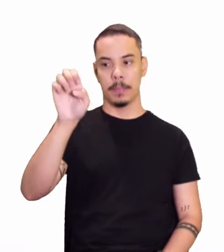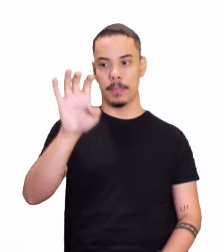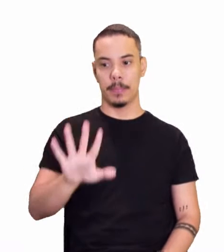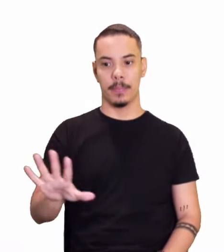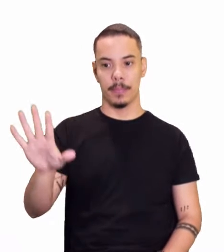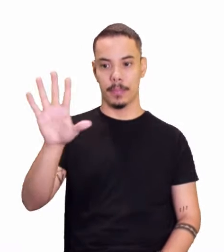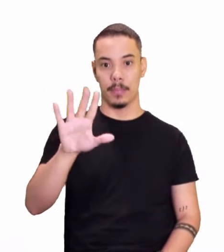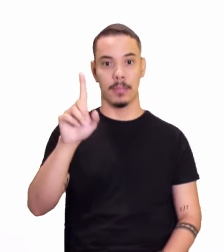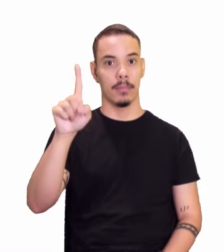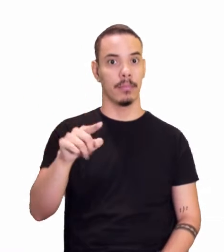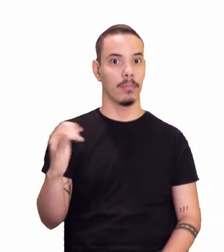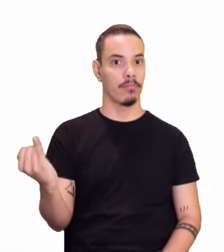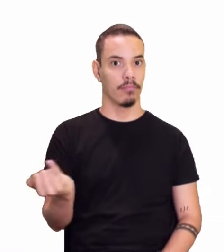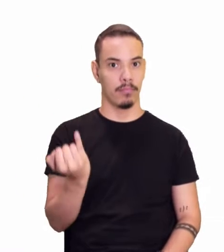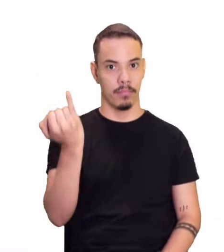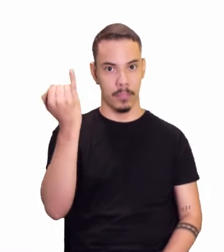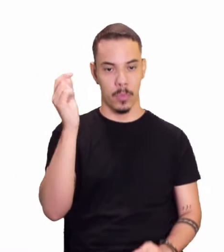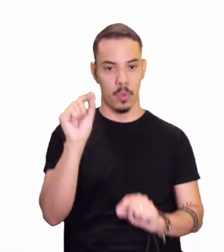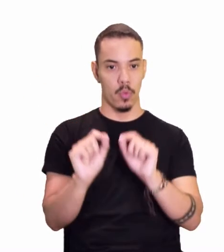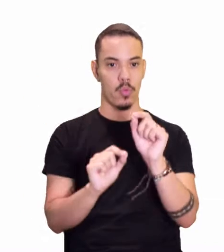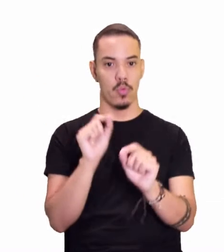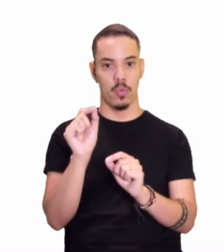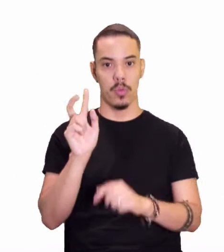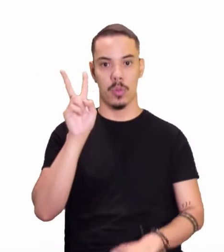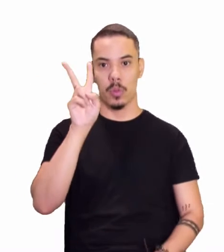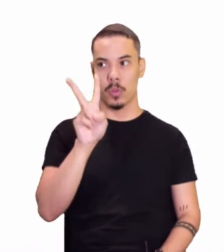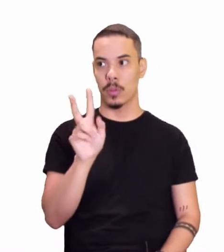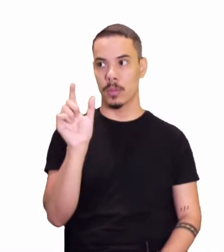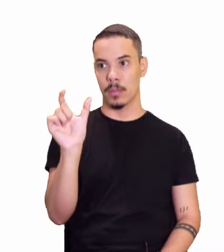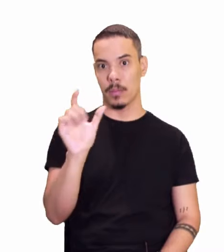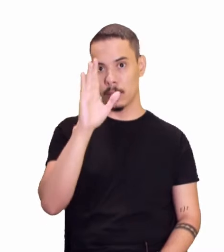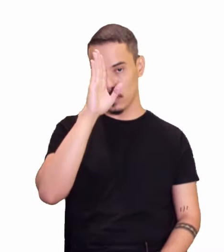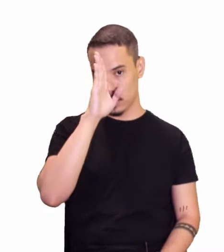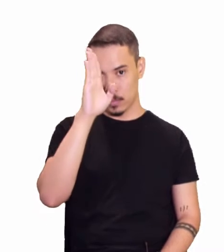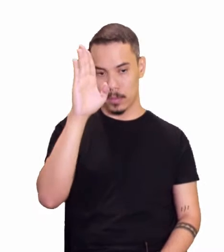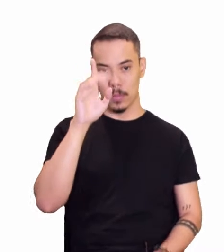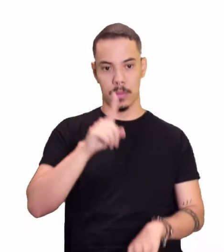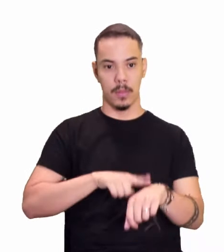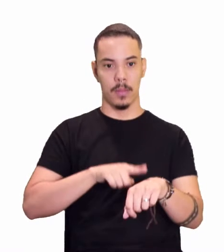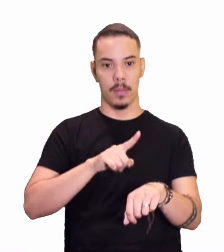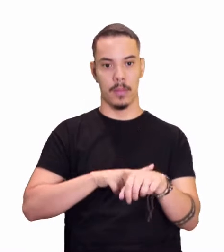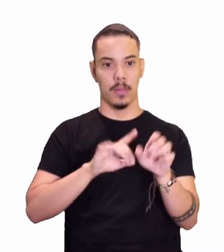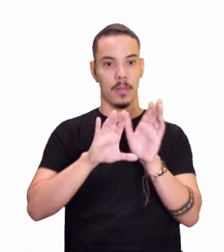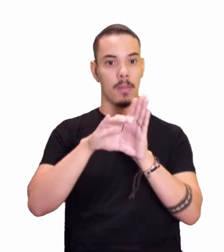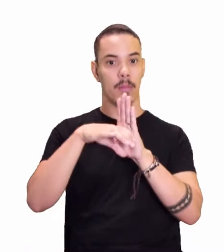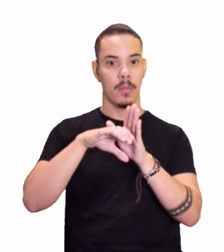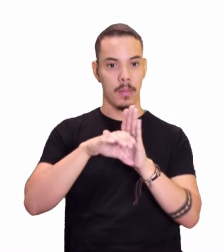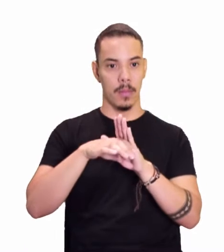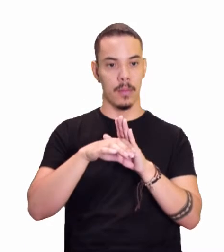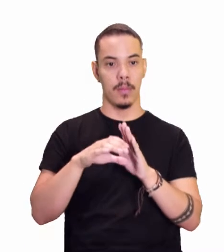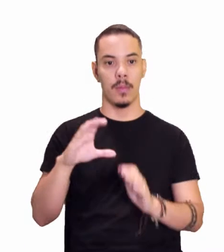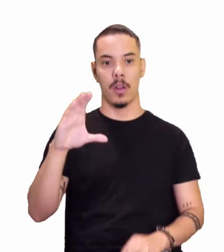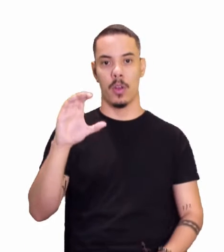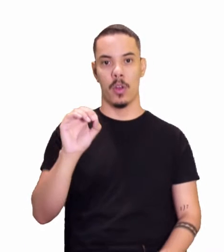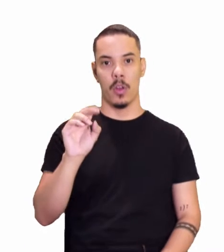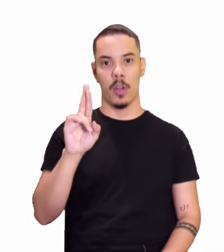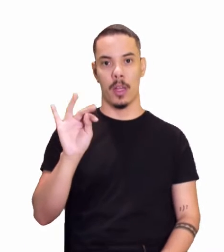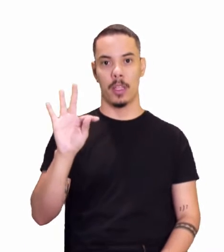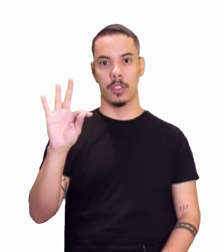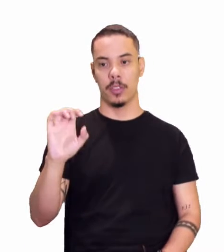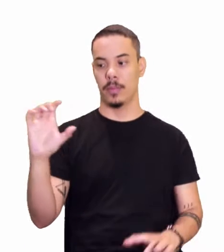Ó, o importante aqui, duas palavras-chave para esse momento do conceito, corrente filosófica